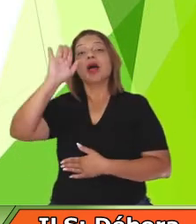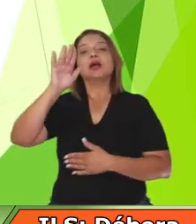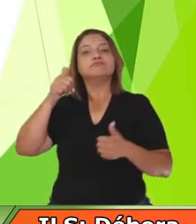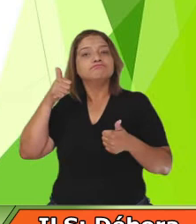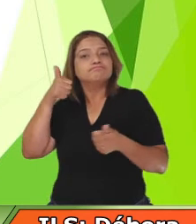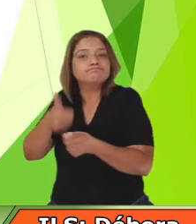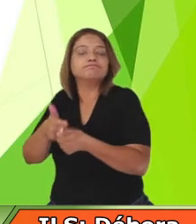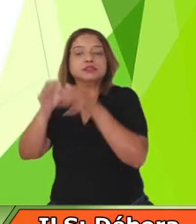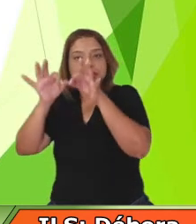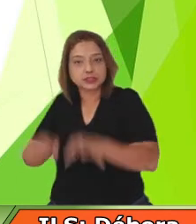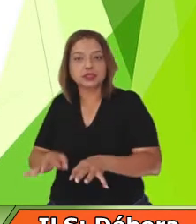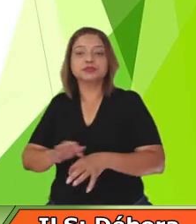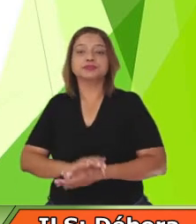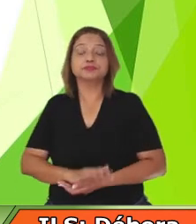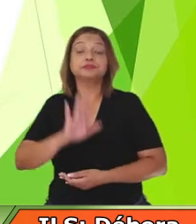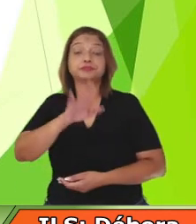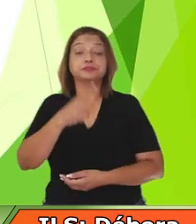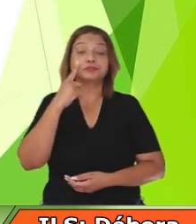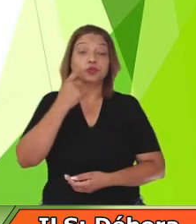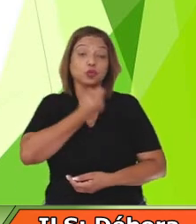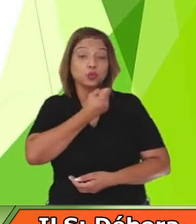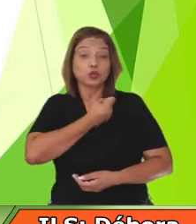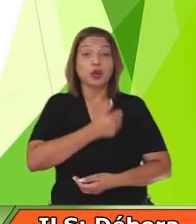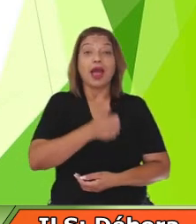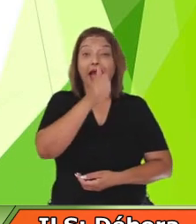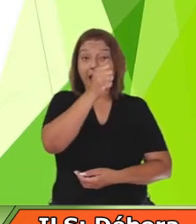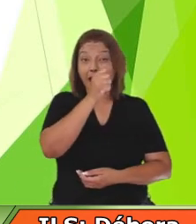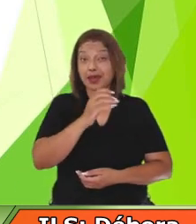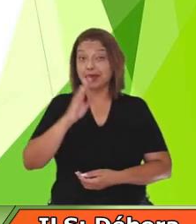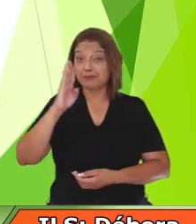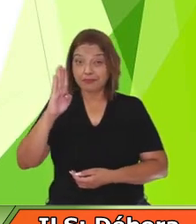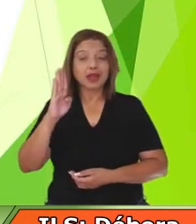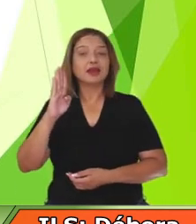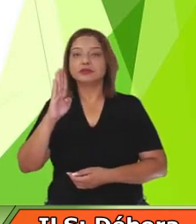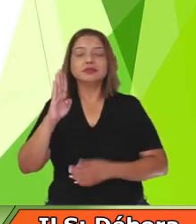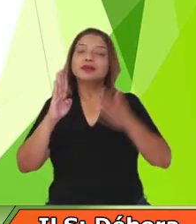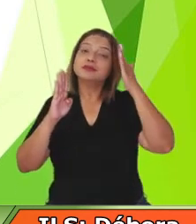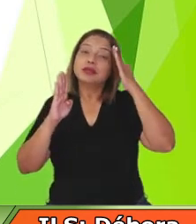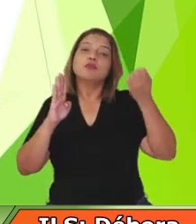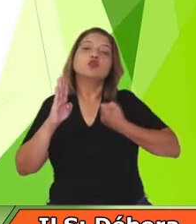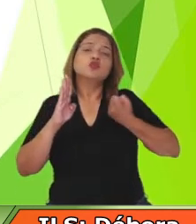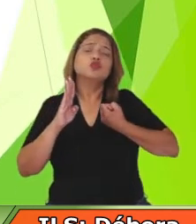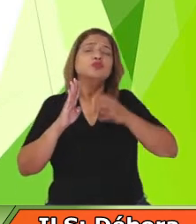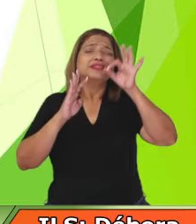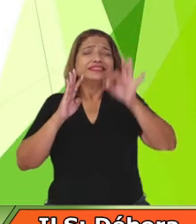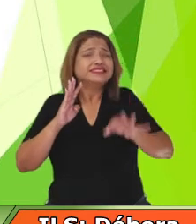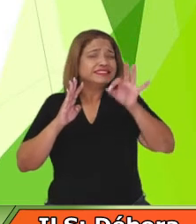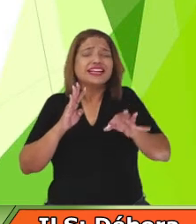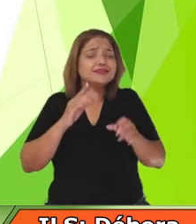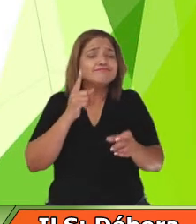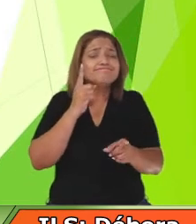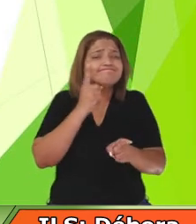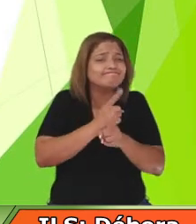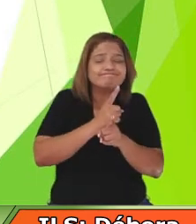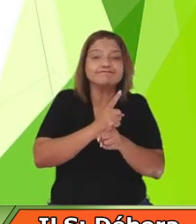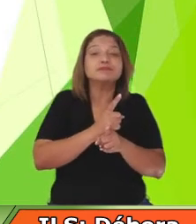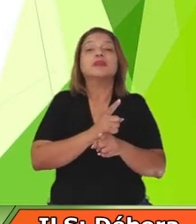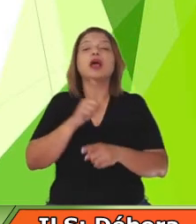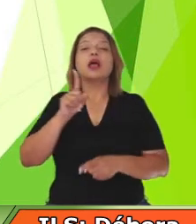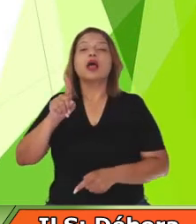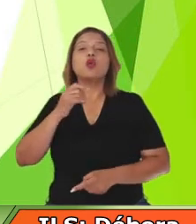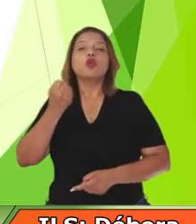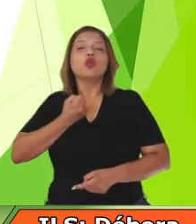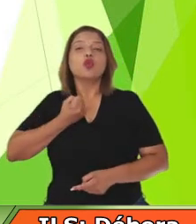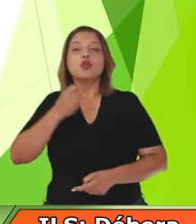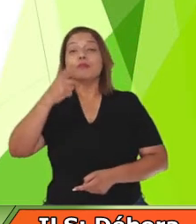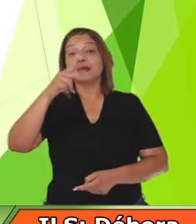B tendo que ser números próximos, esse método não vale para números primos. Então, quando eu tiver números primos,